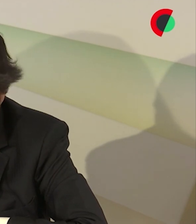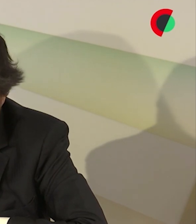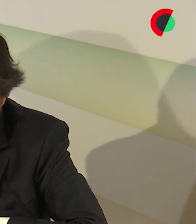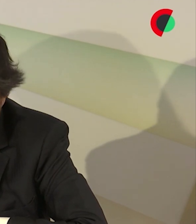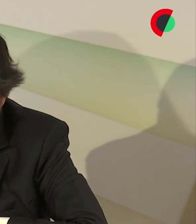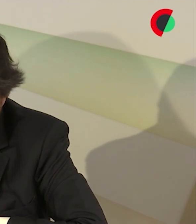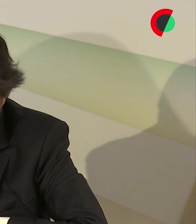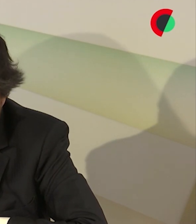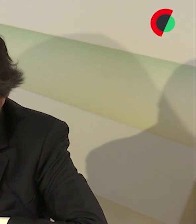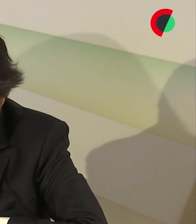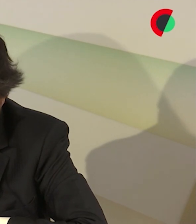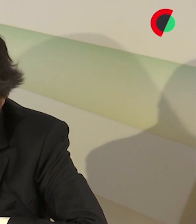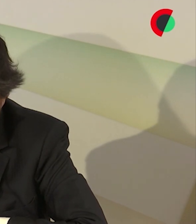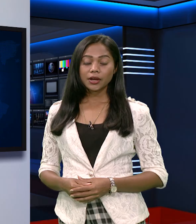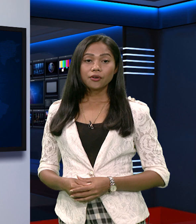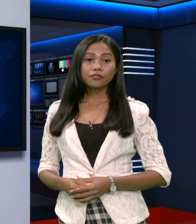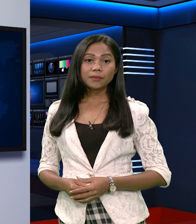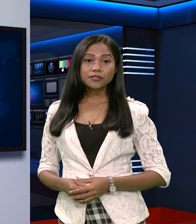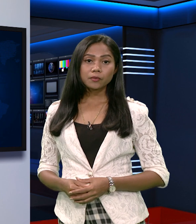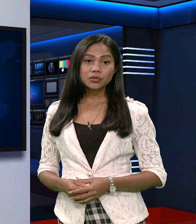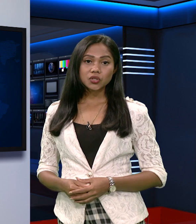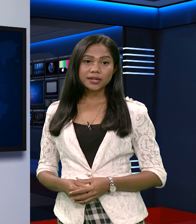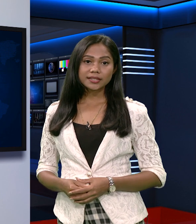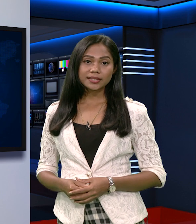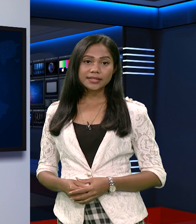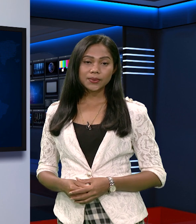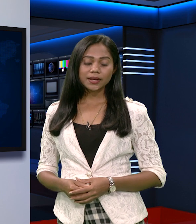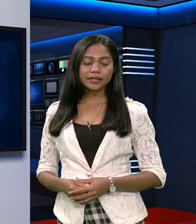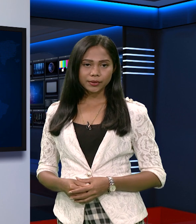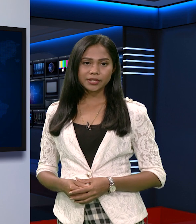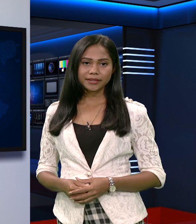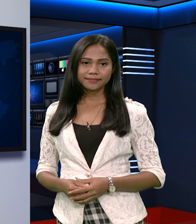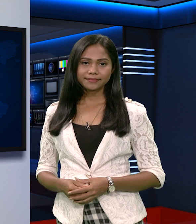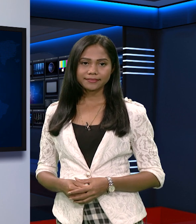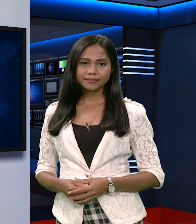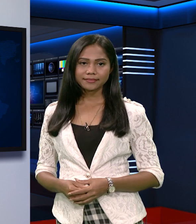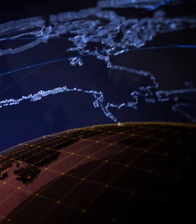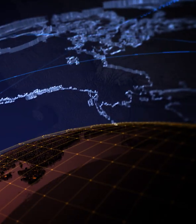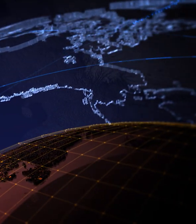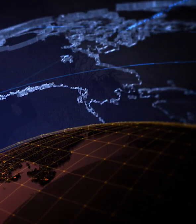defendemos e, portanto, nunca faríamos nada nesse sentido. Foram as informações dadas nesta edição. Até à próxima.